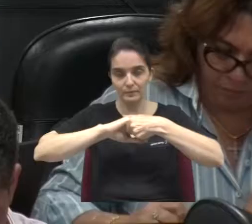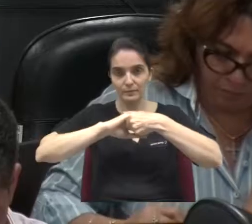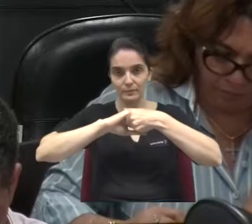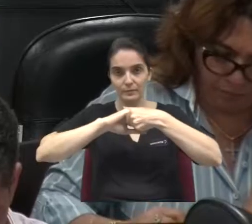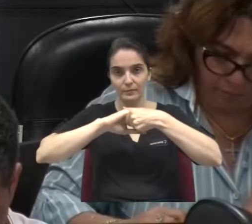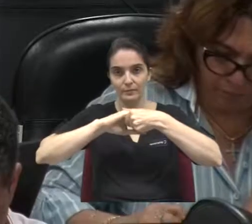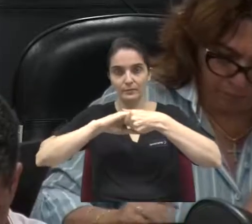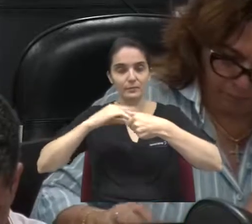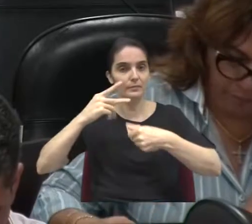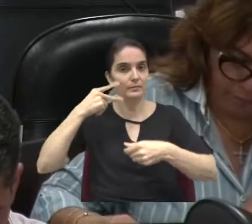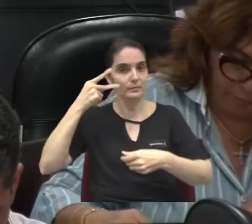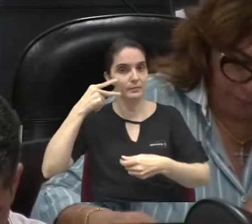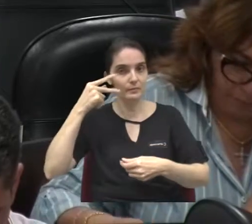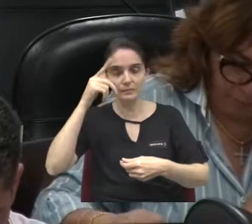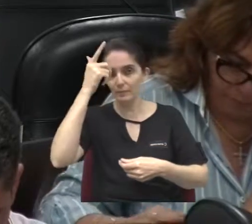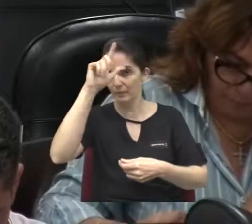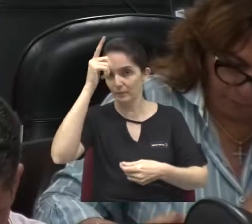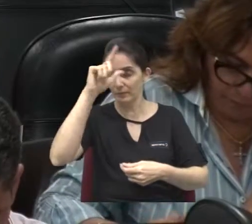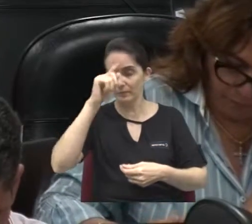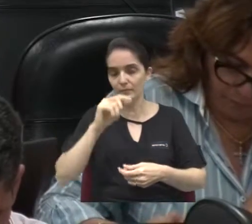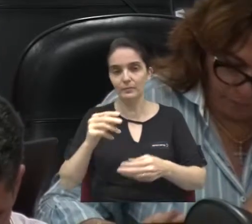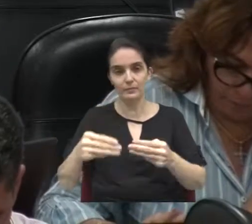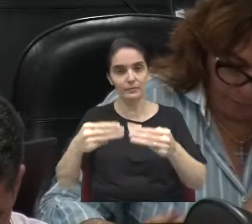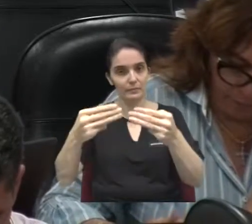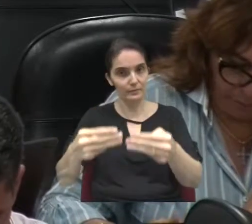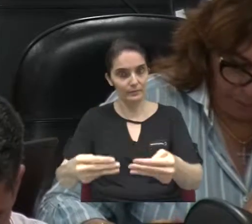Jeová Rafá pela propositura da moção.